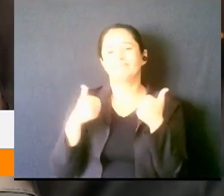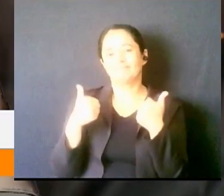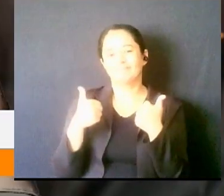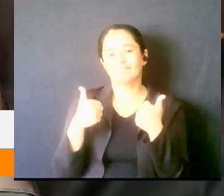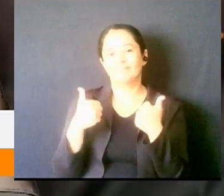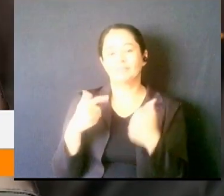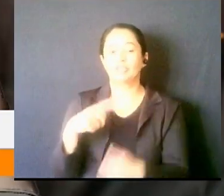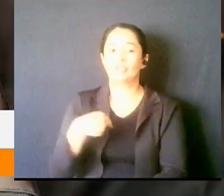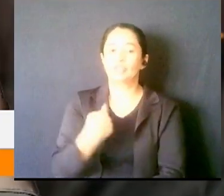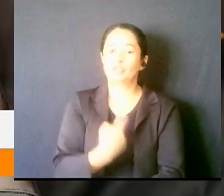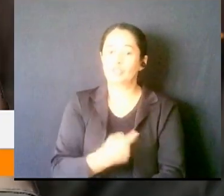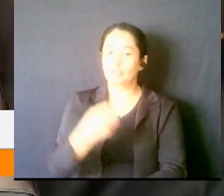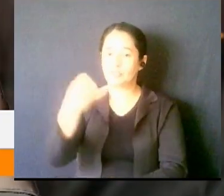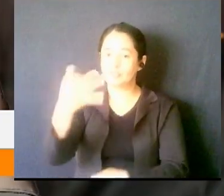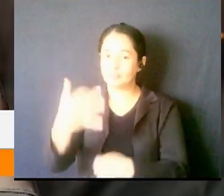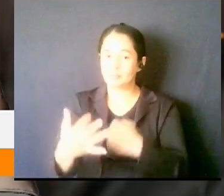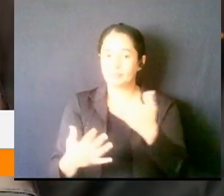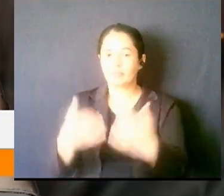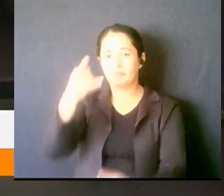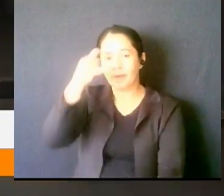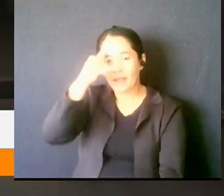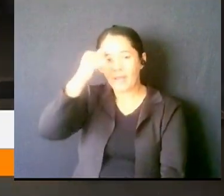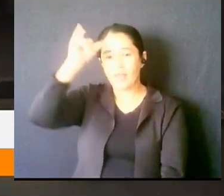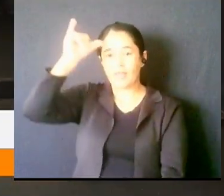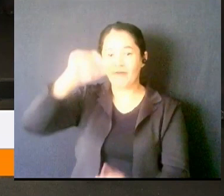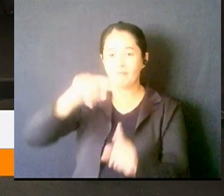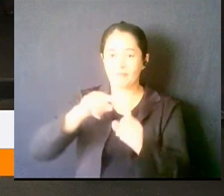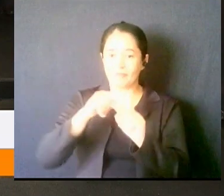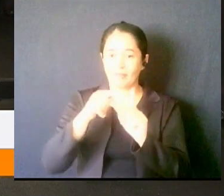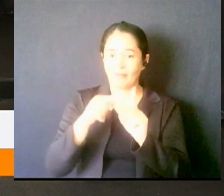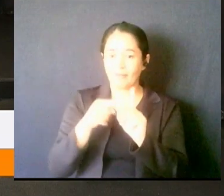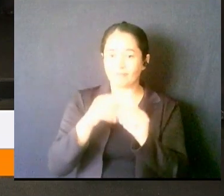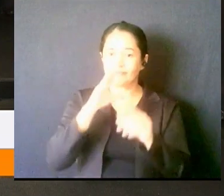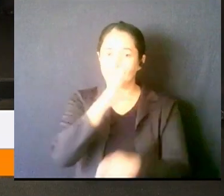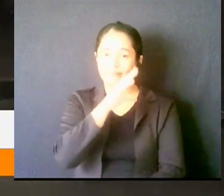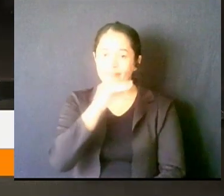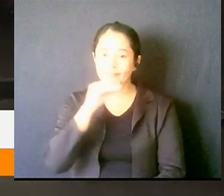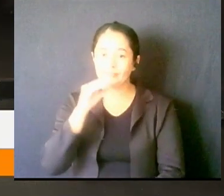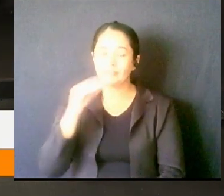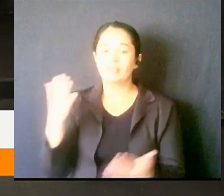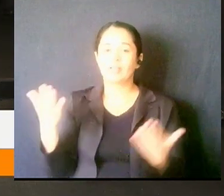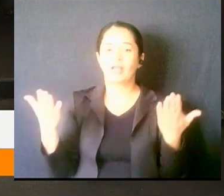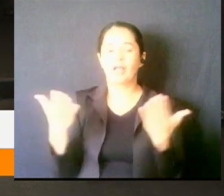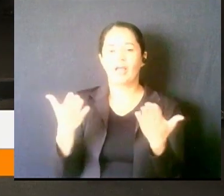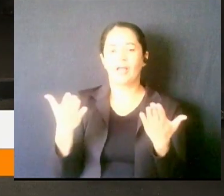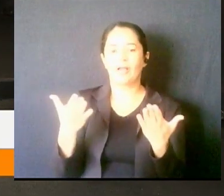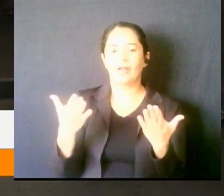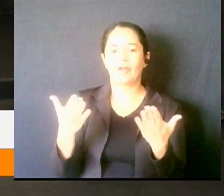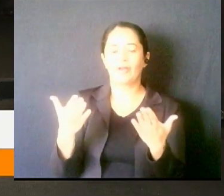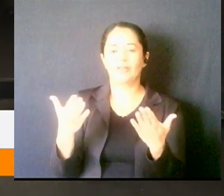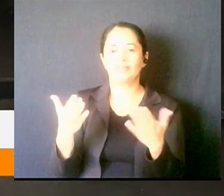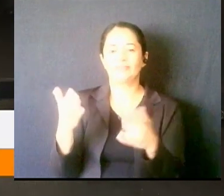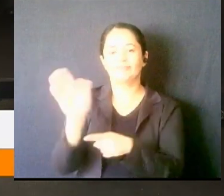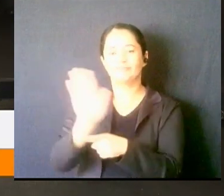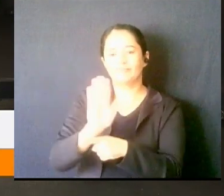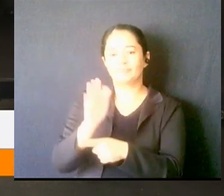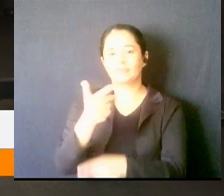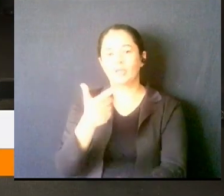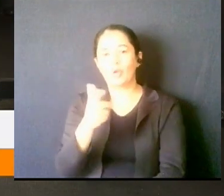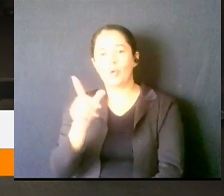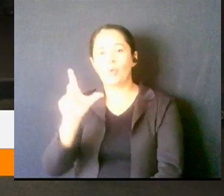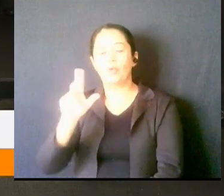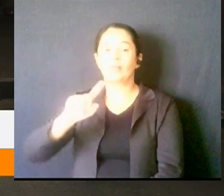a prevenção. Agora nós vamos exibir mais uma parte desse documentário e depois nós